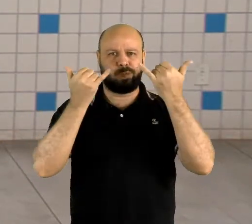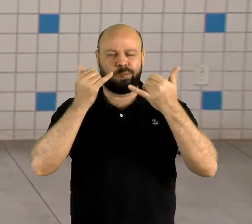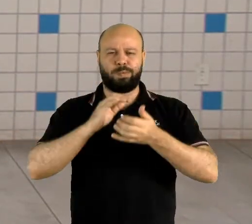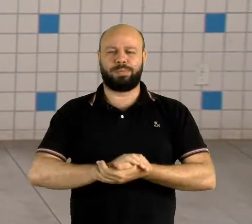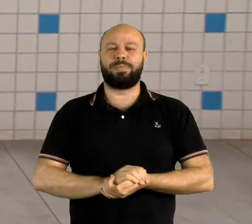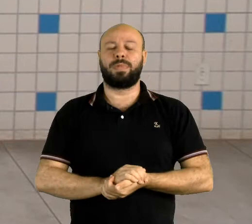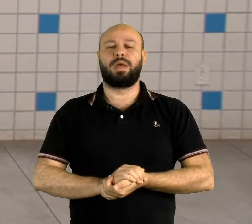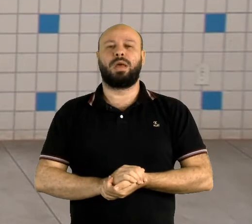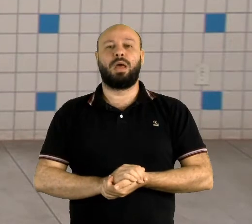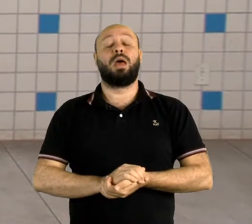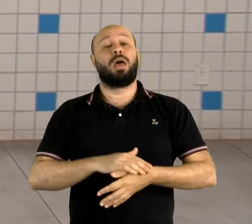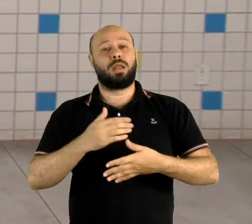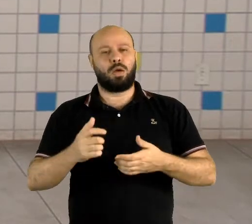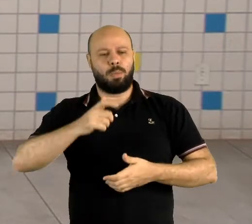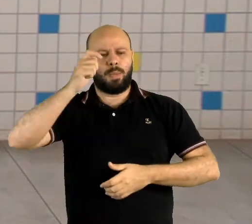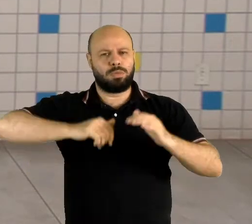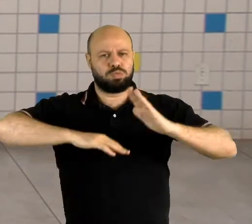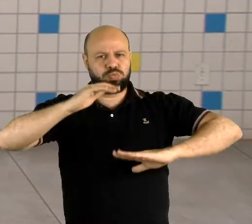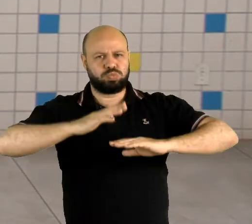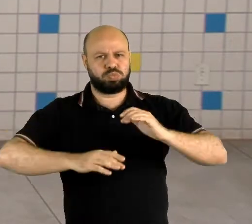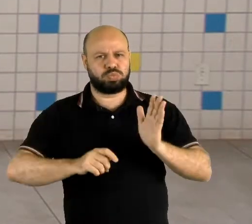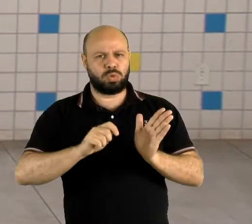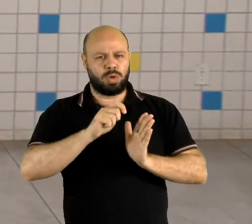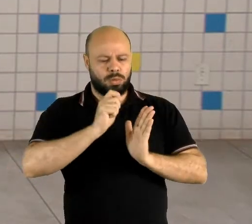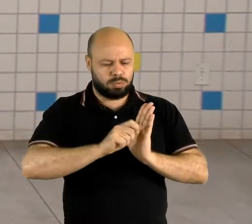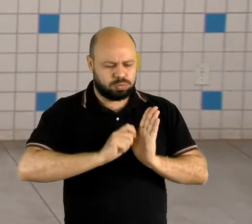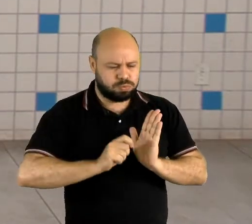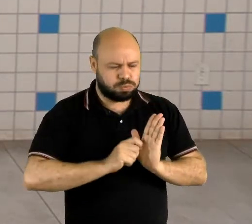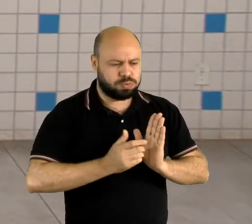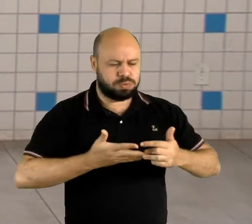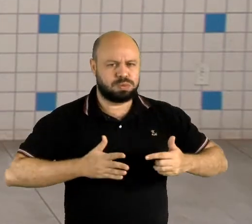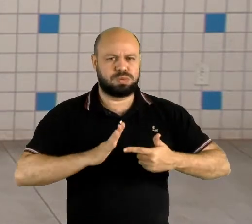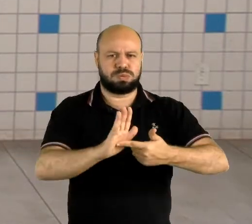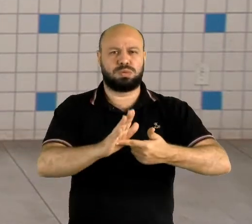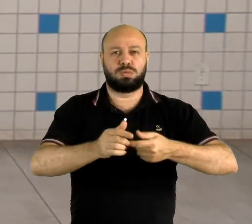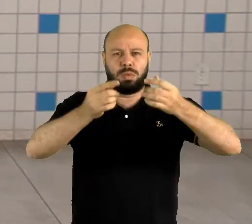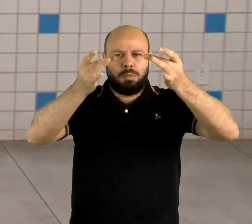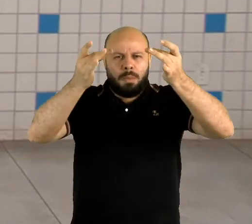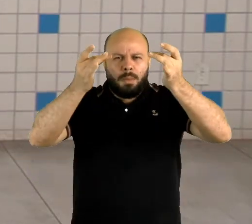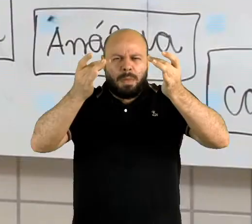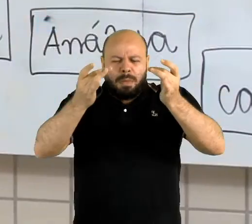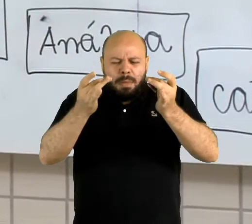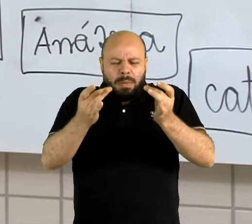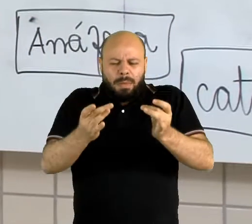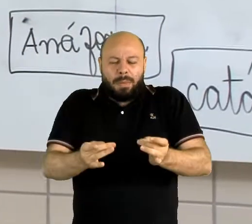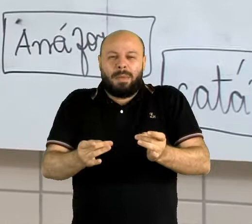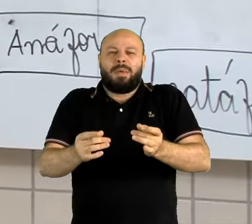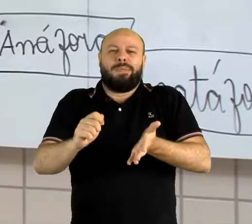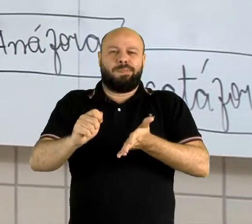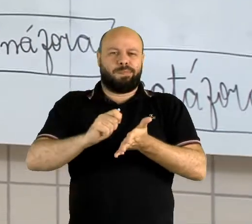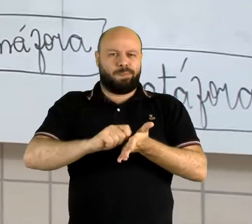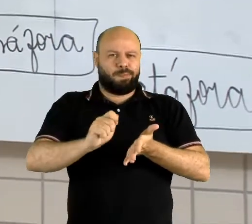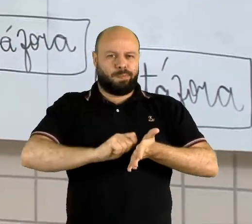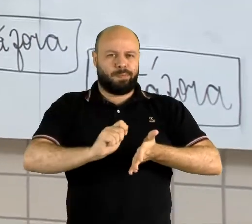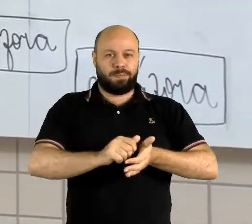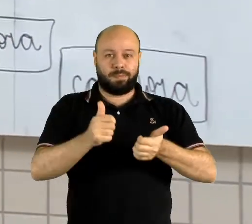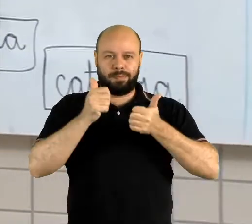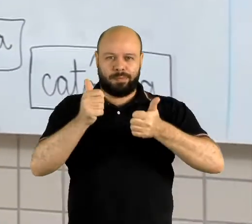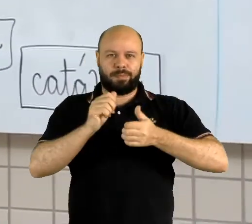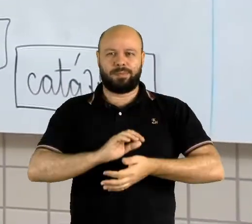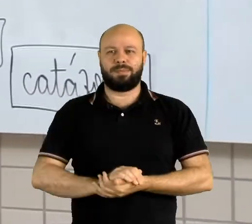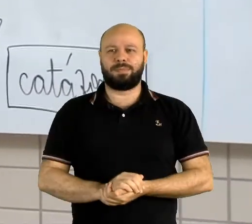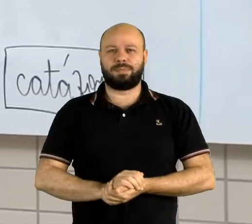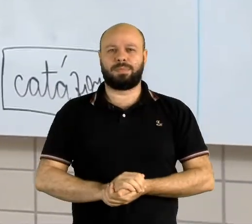para transformar, para detalhar essa reportagem, para detalhar esse texto que eles estão produzindo. Tudo bem? Então,